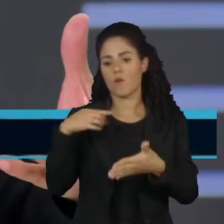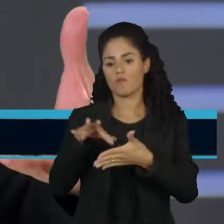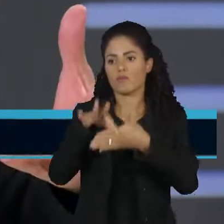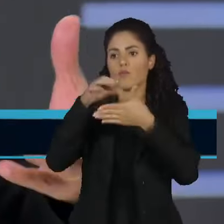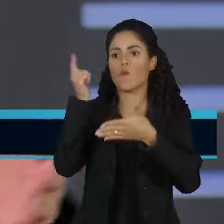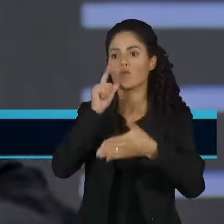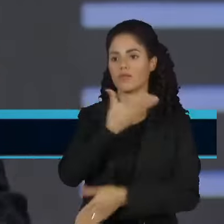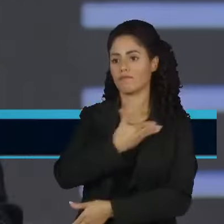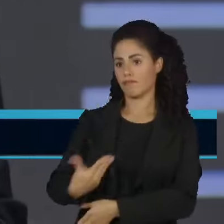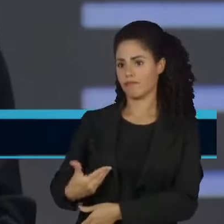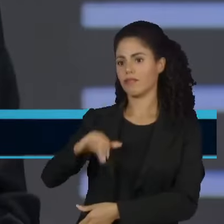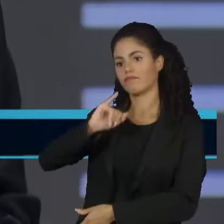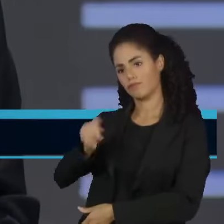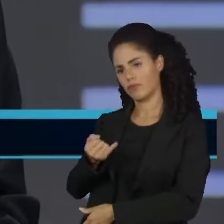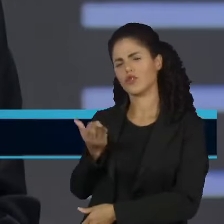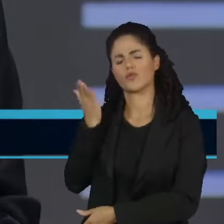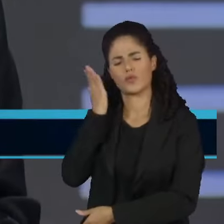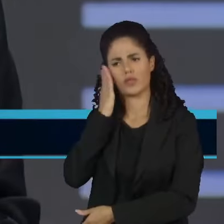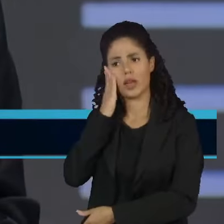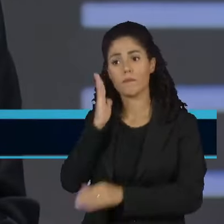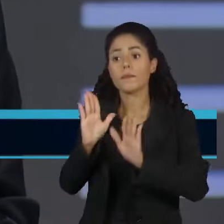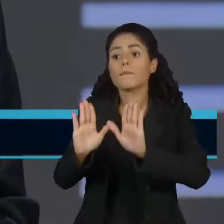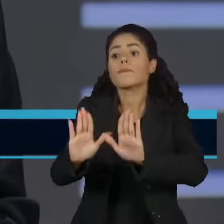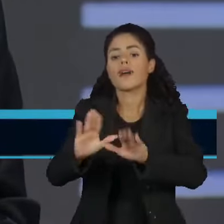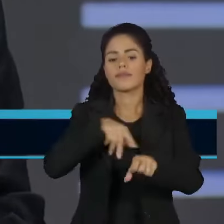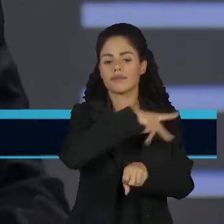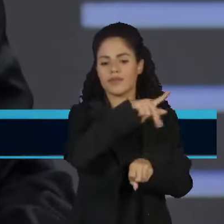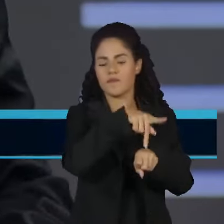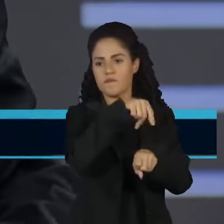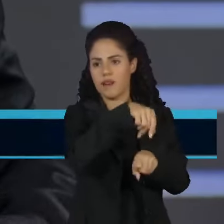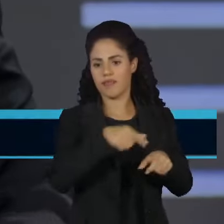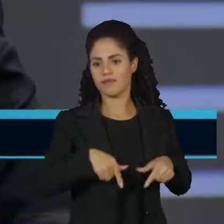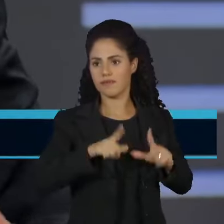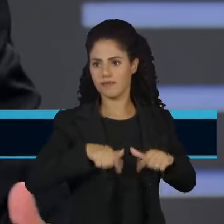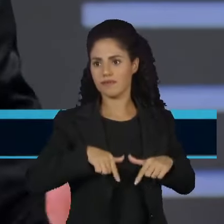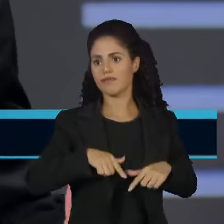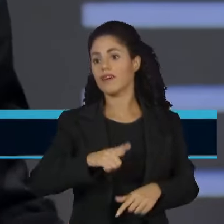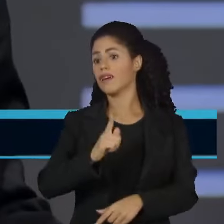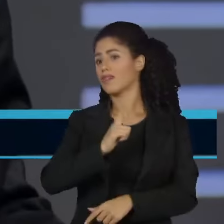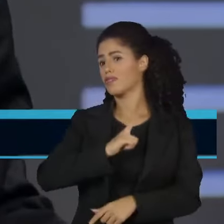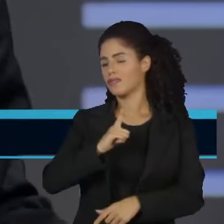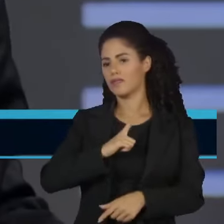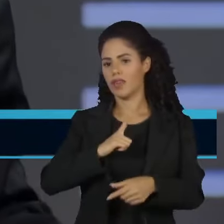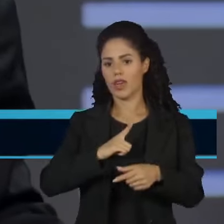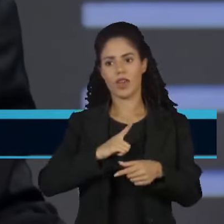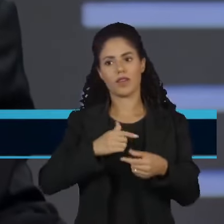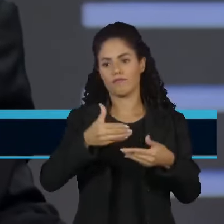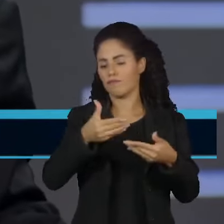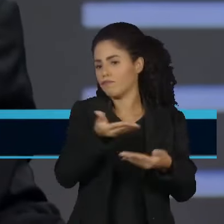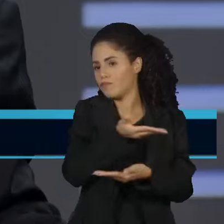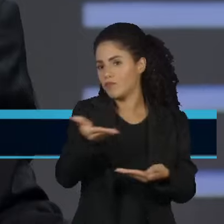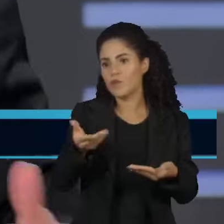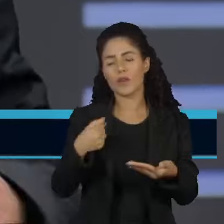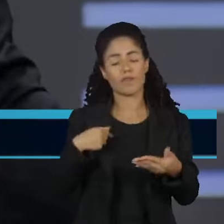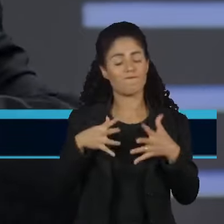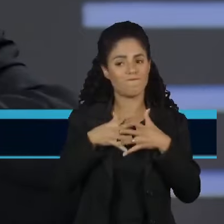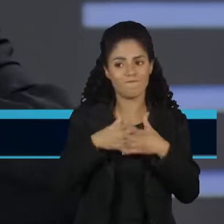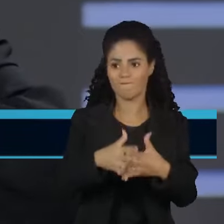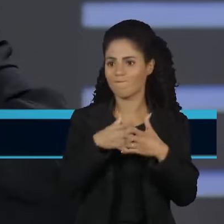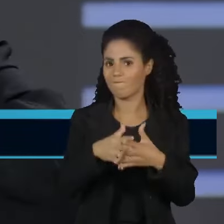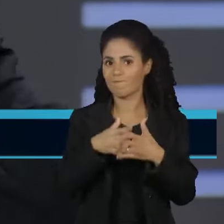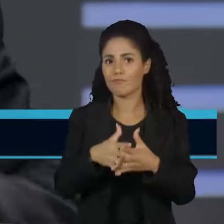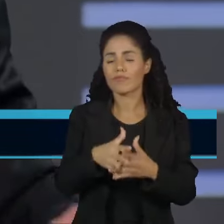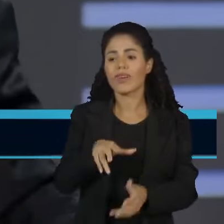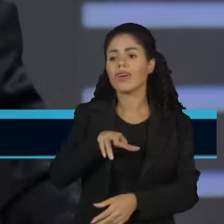É um oportunista, né? Mas é um país que tem um painel social extremamente complexo, não